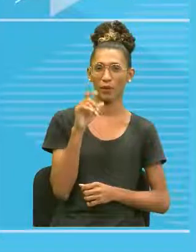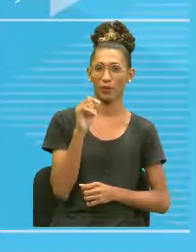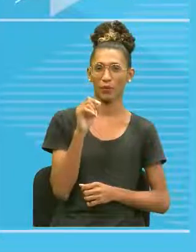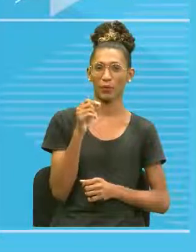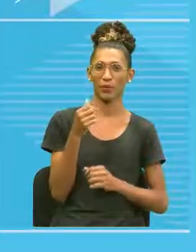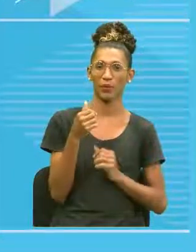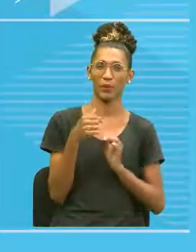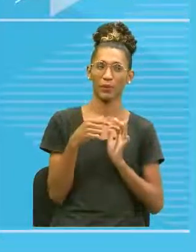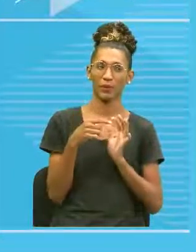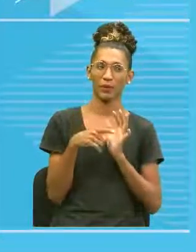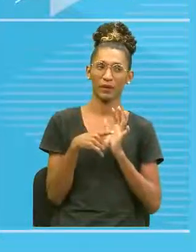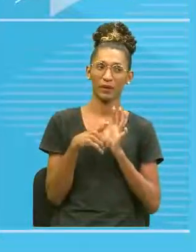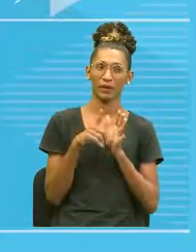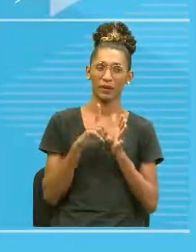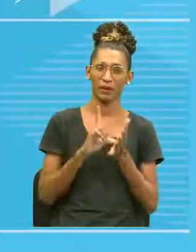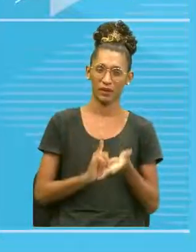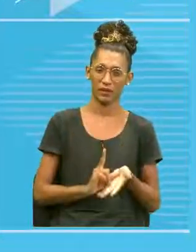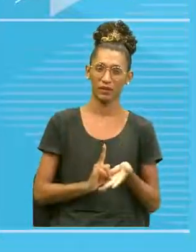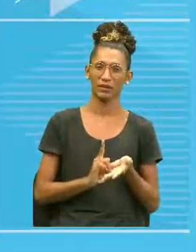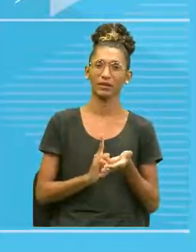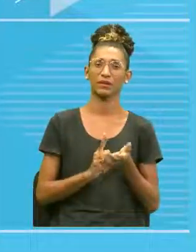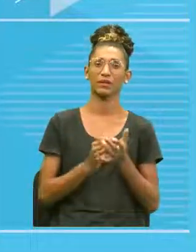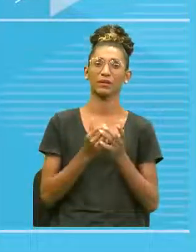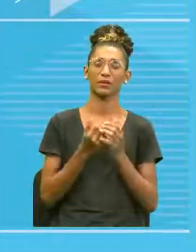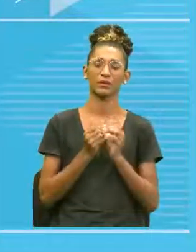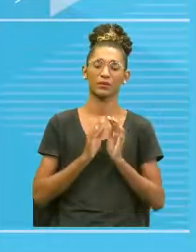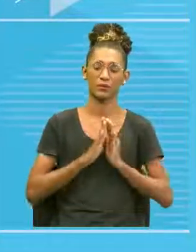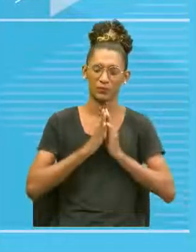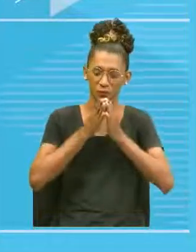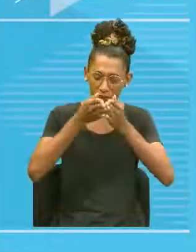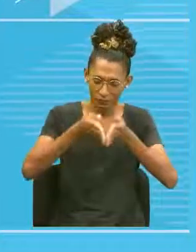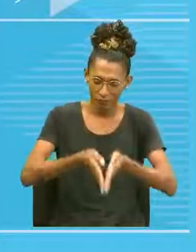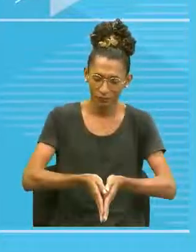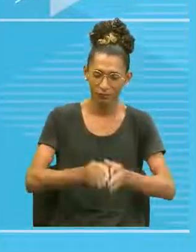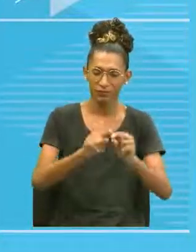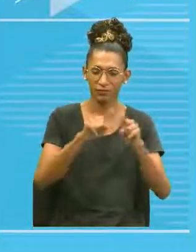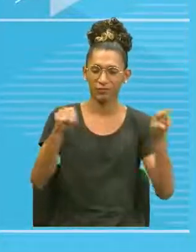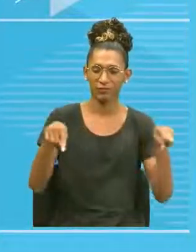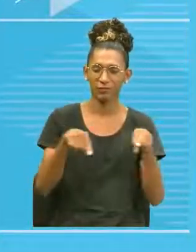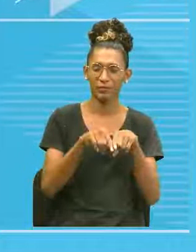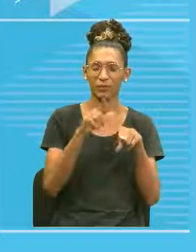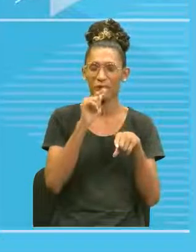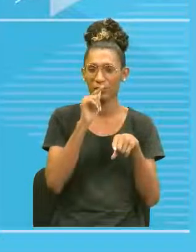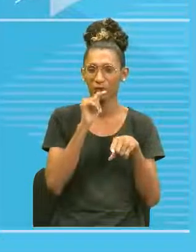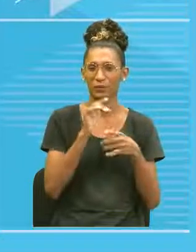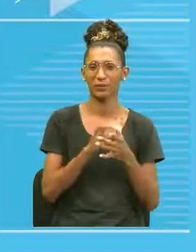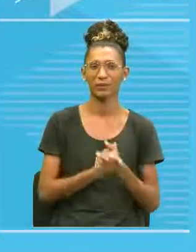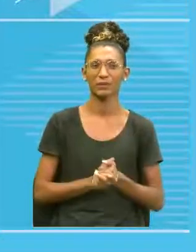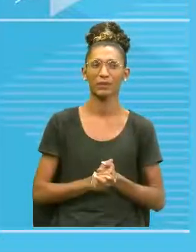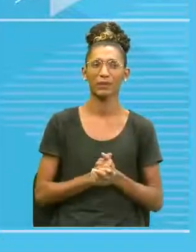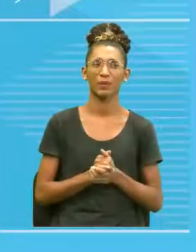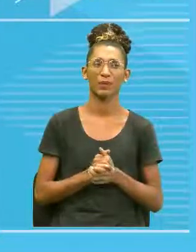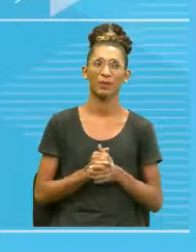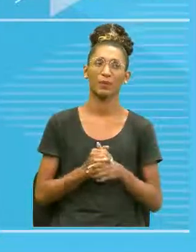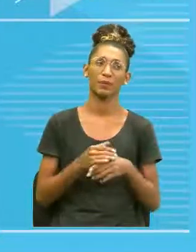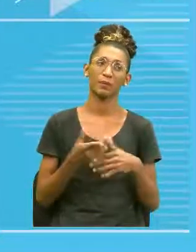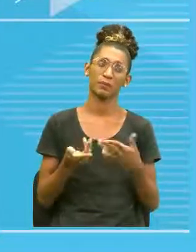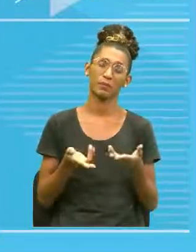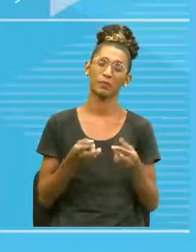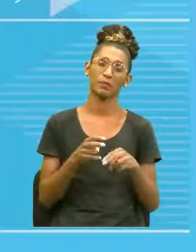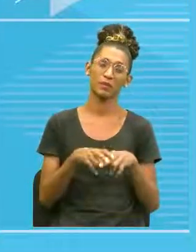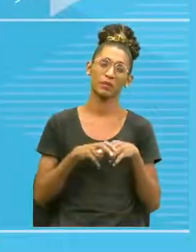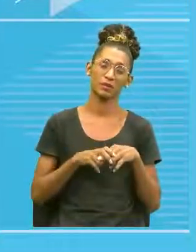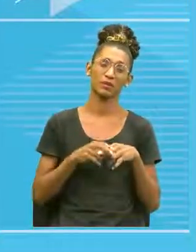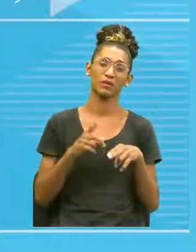se tirar você quer dizer jogasse a piscina por isso teve um corte um